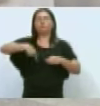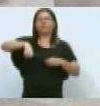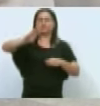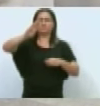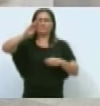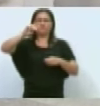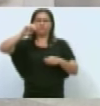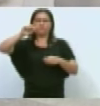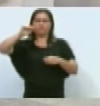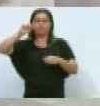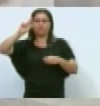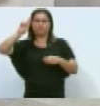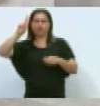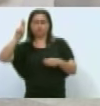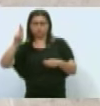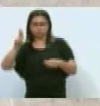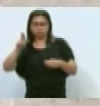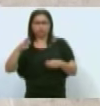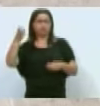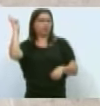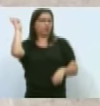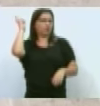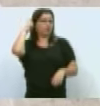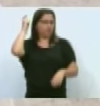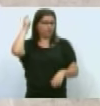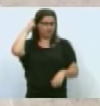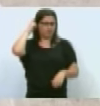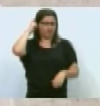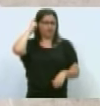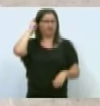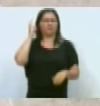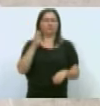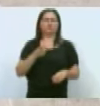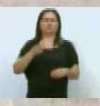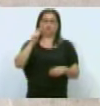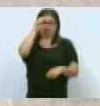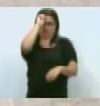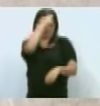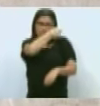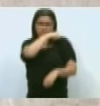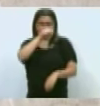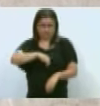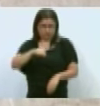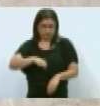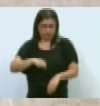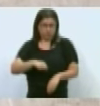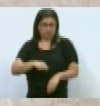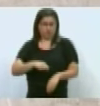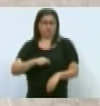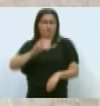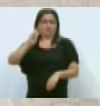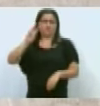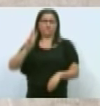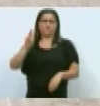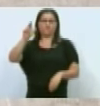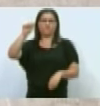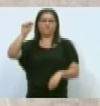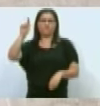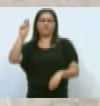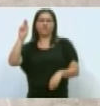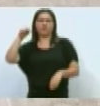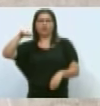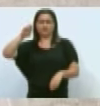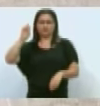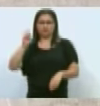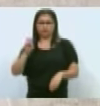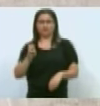implante coclear, né, e optamos por fazer em São José do Rio Preto com o Dr. Wagner através da Unimed,